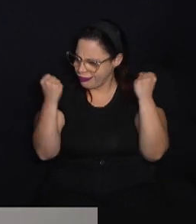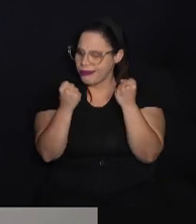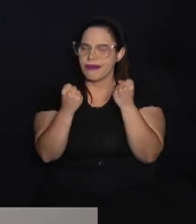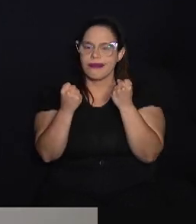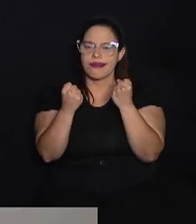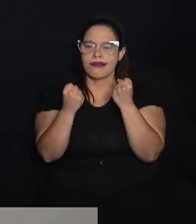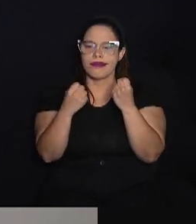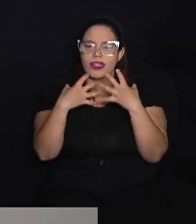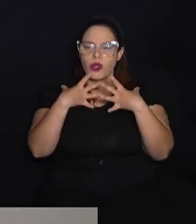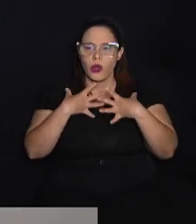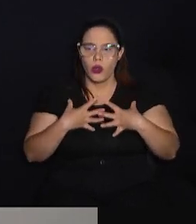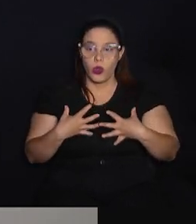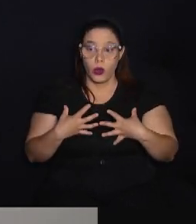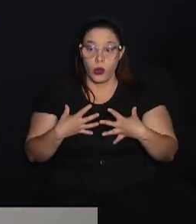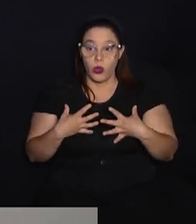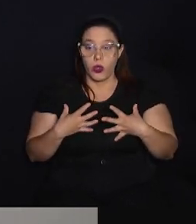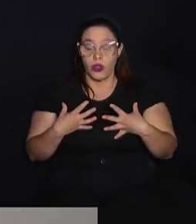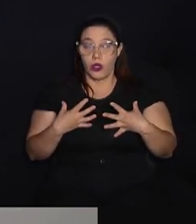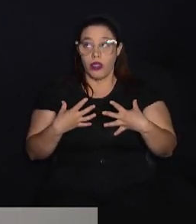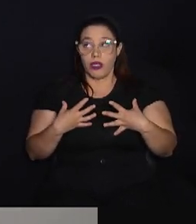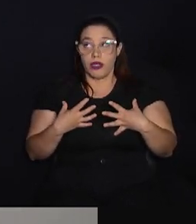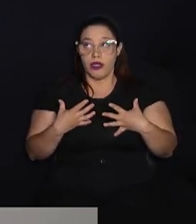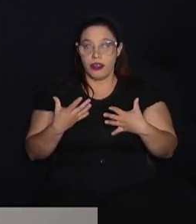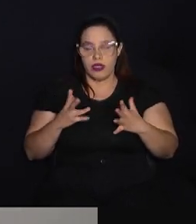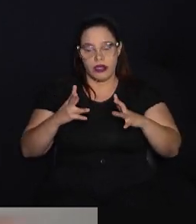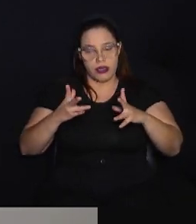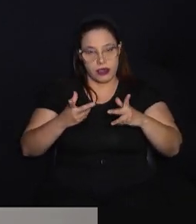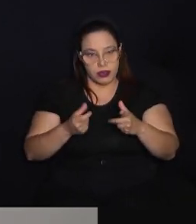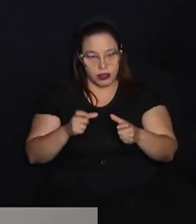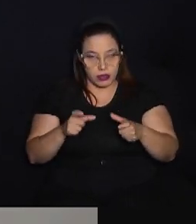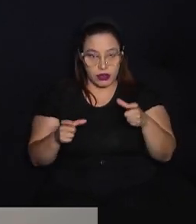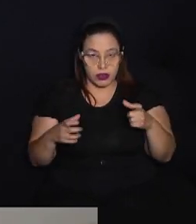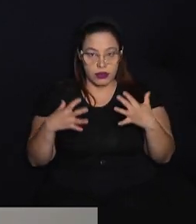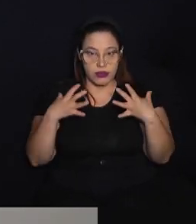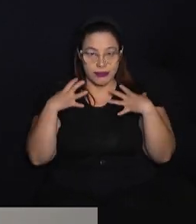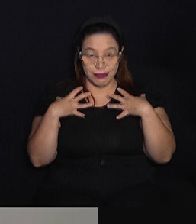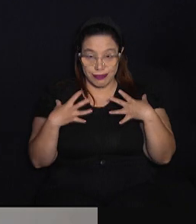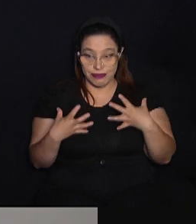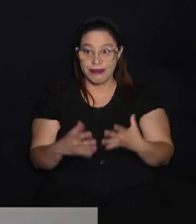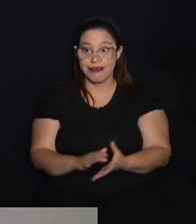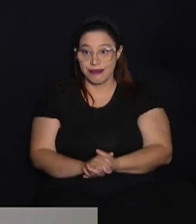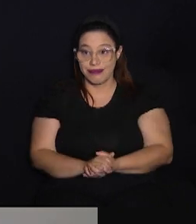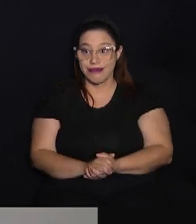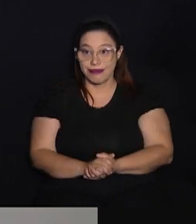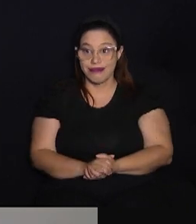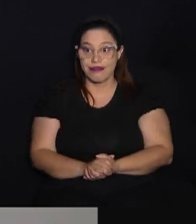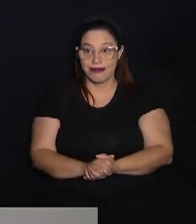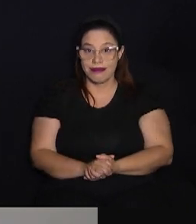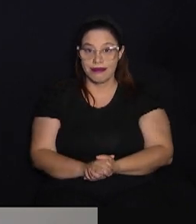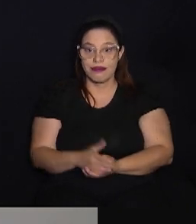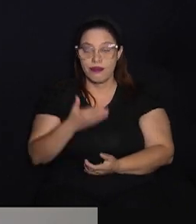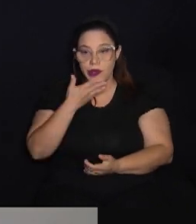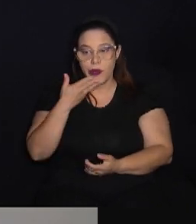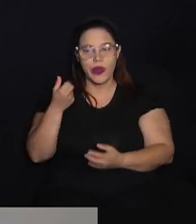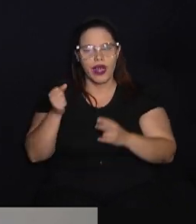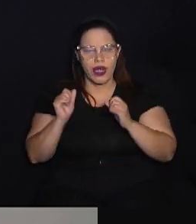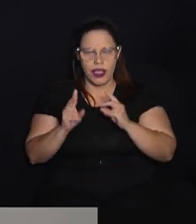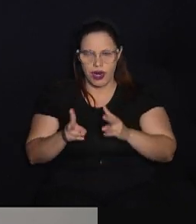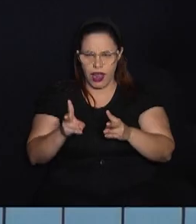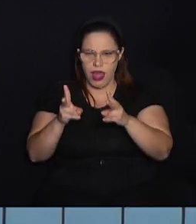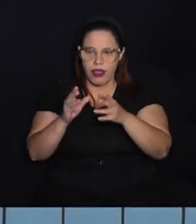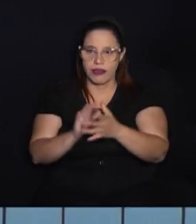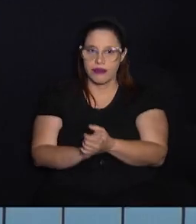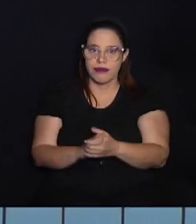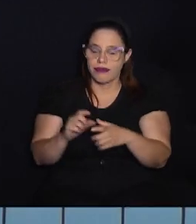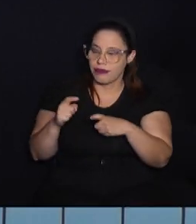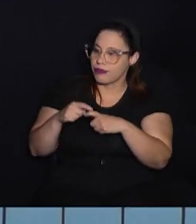paciente sinta prazer em várias coisas para que o organismo tente melhorar sempre.